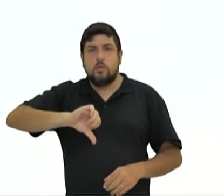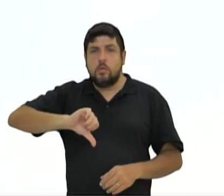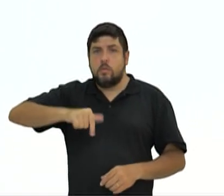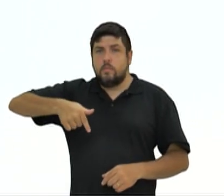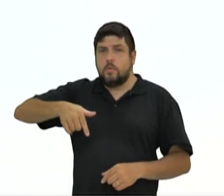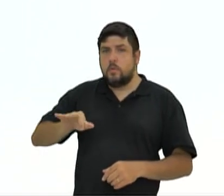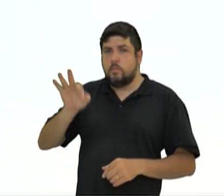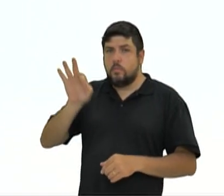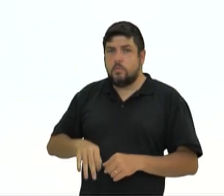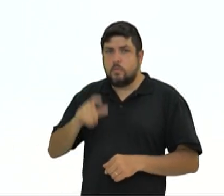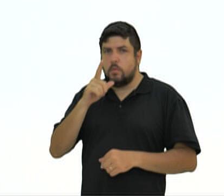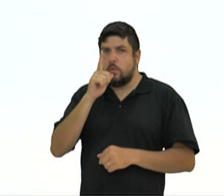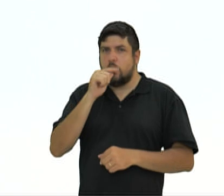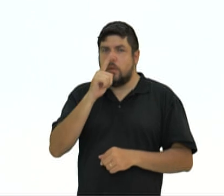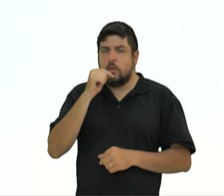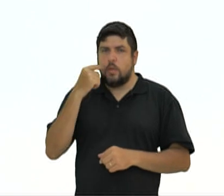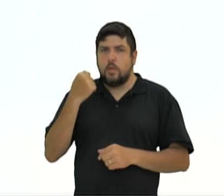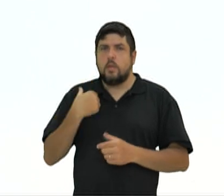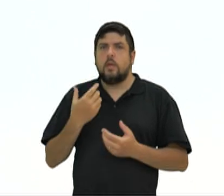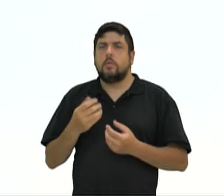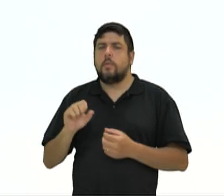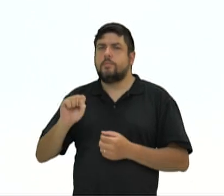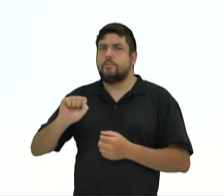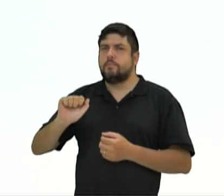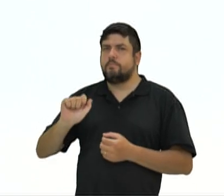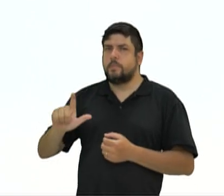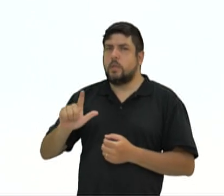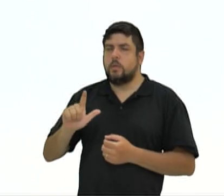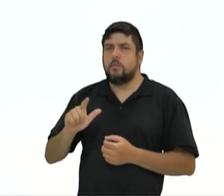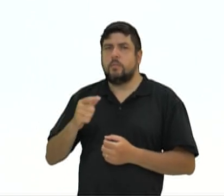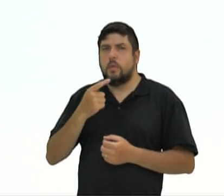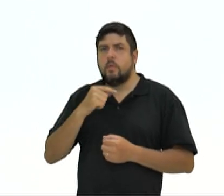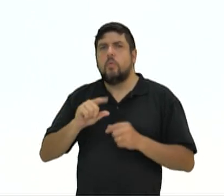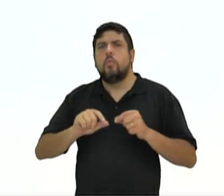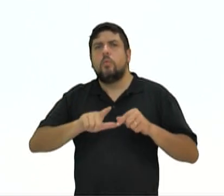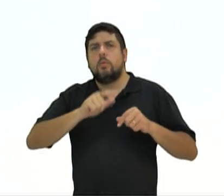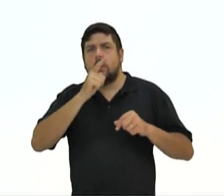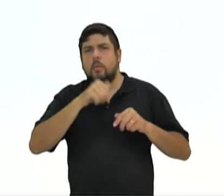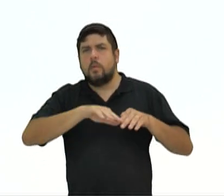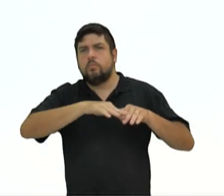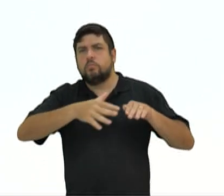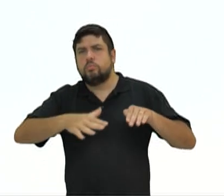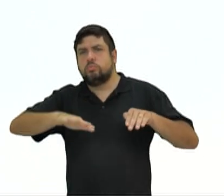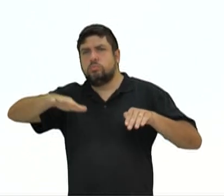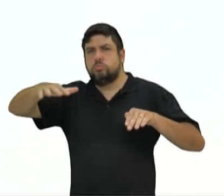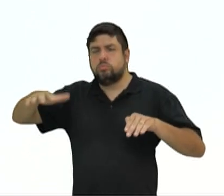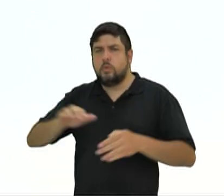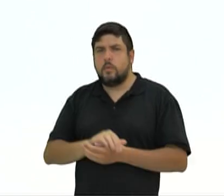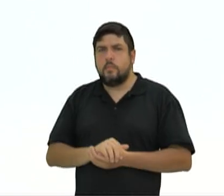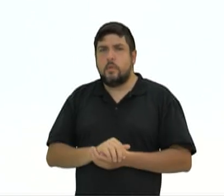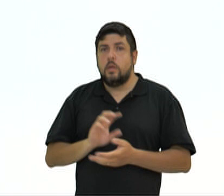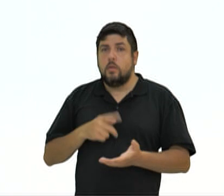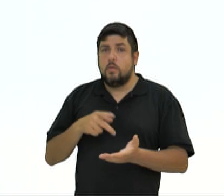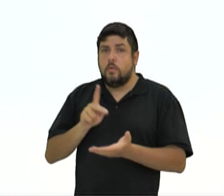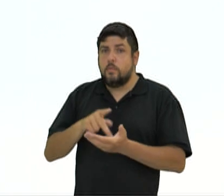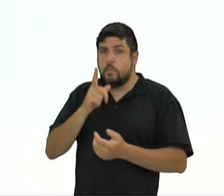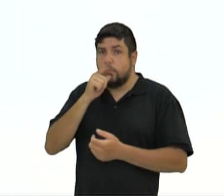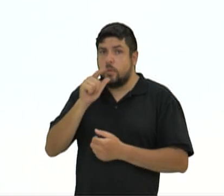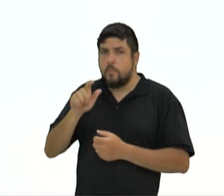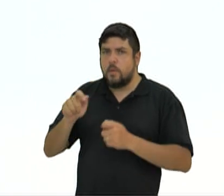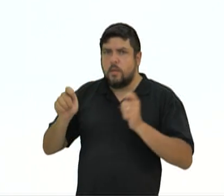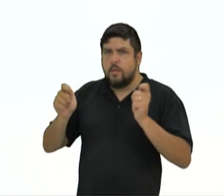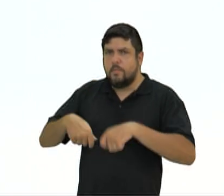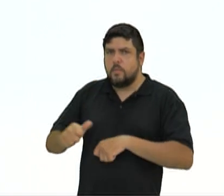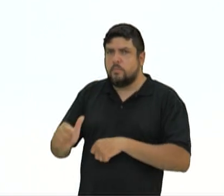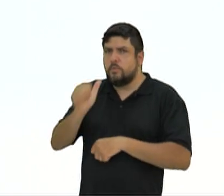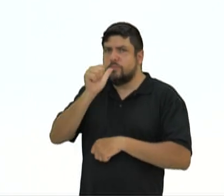97% da nossa água é salgada, são de mares, Então ela ainda não é utilizada para